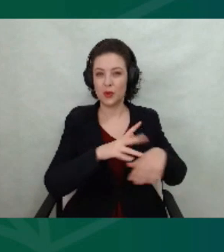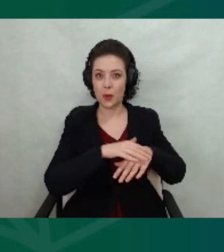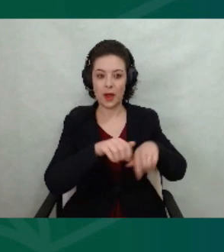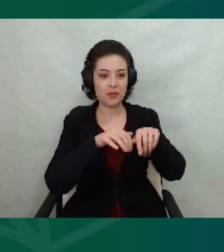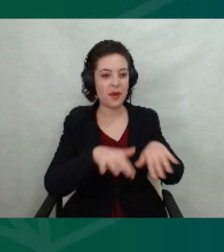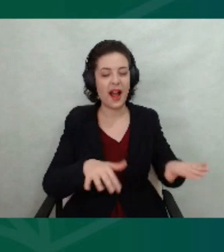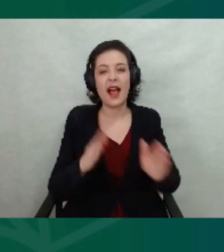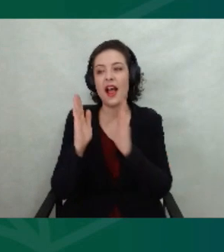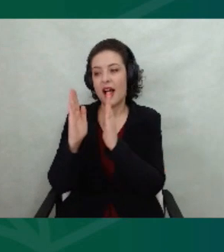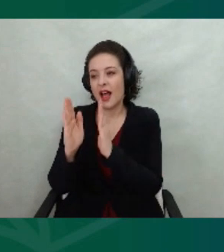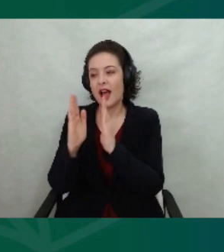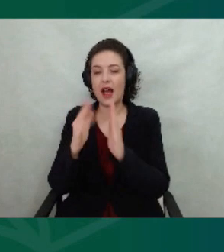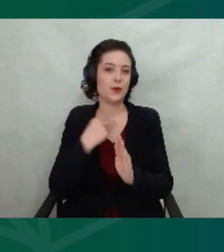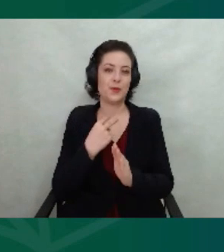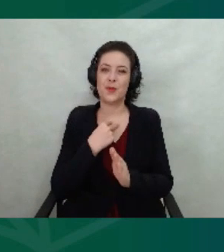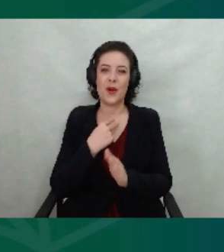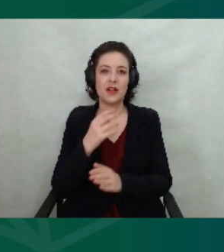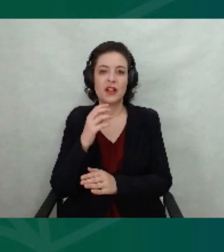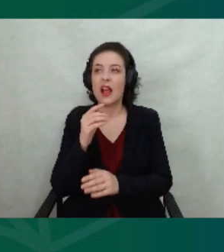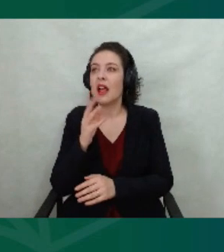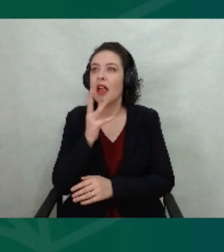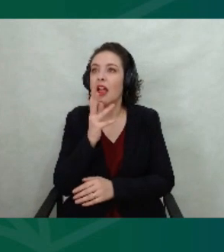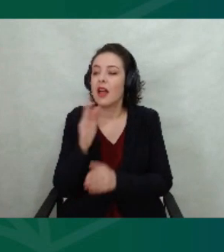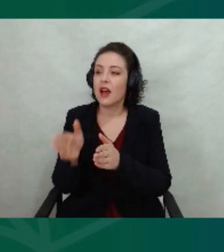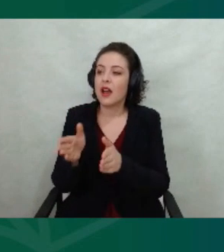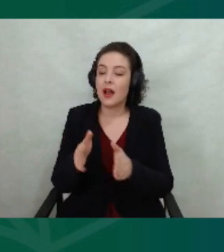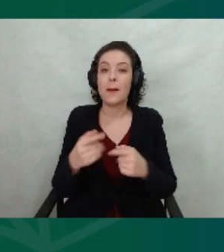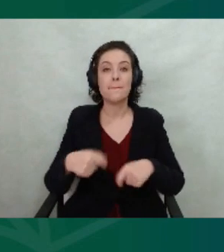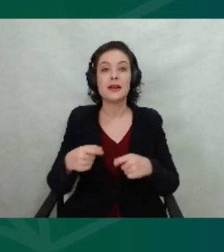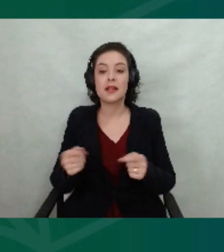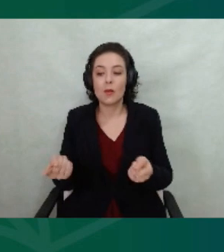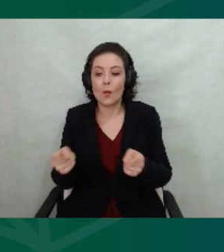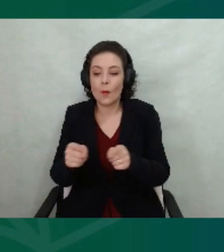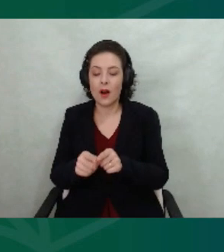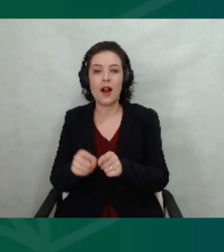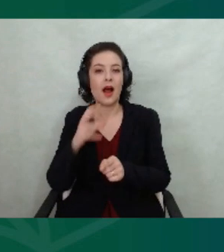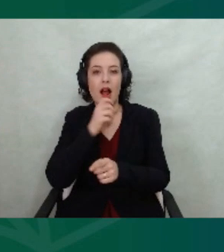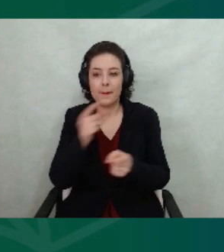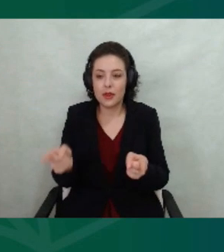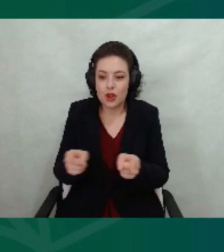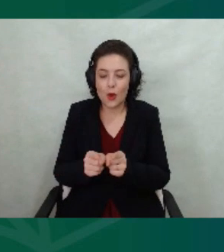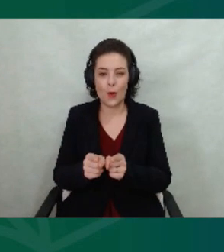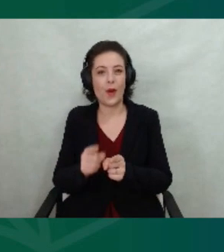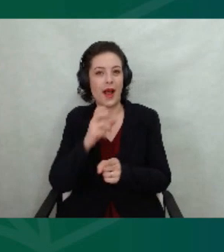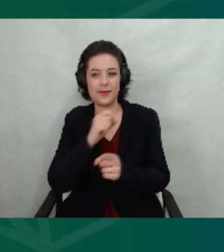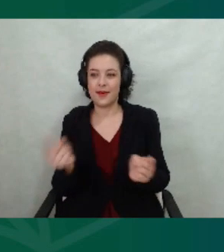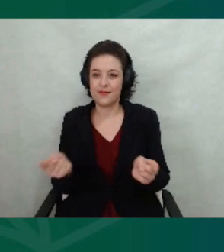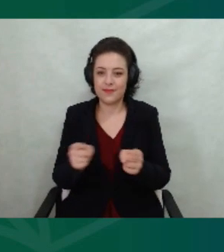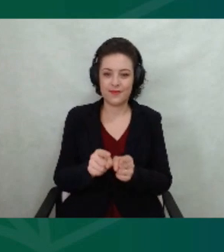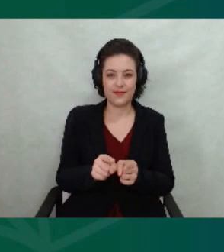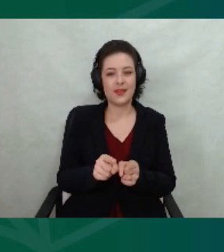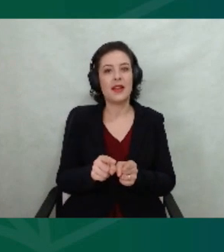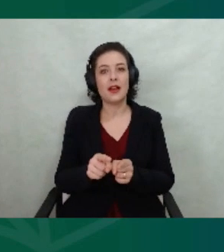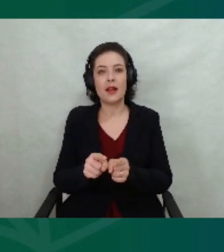fase separadamente e nós temos que agrupar estas fases, fazer uma sobreposição destas